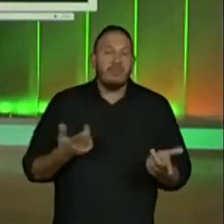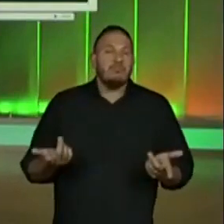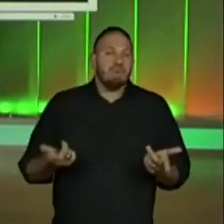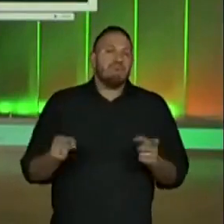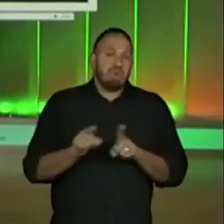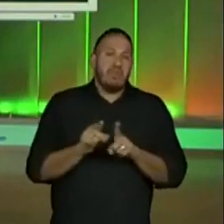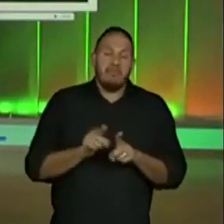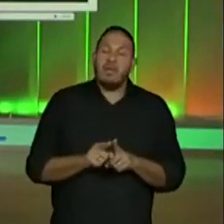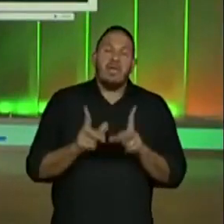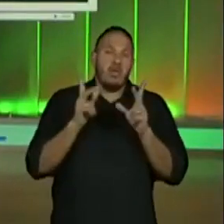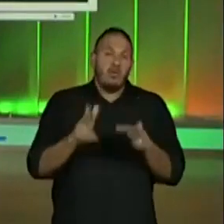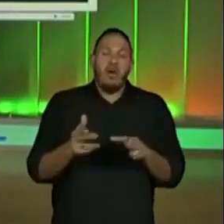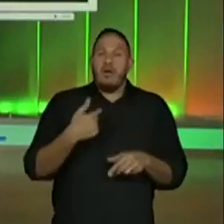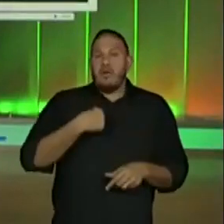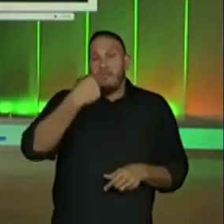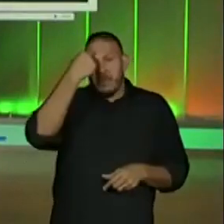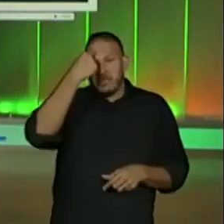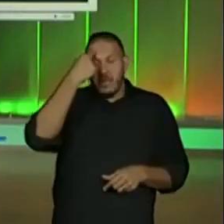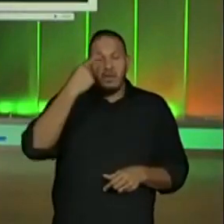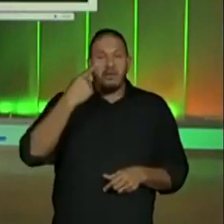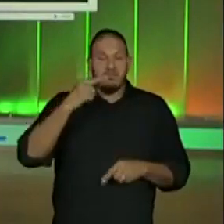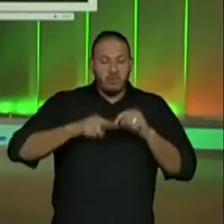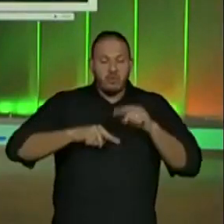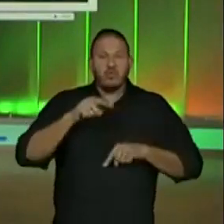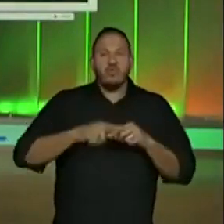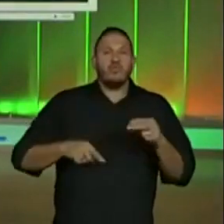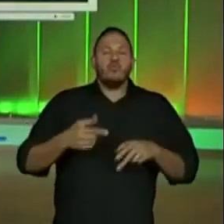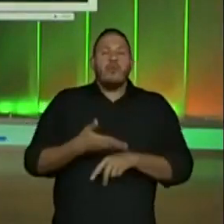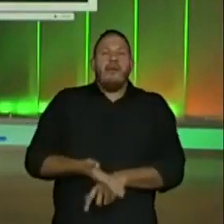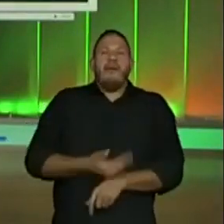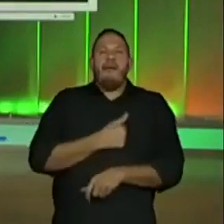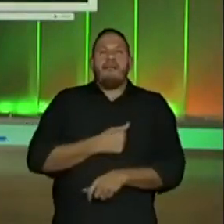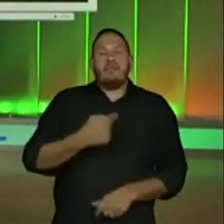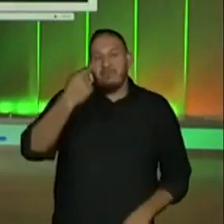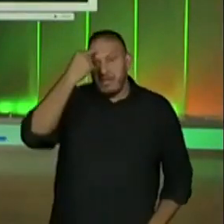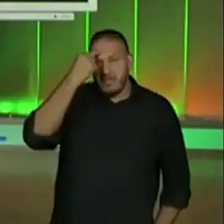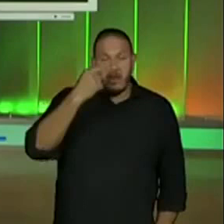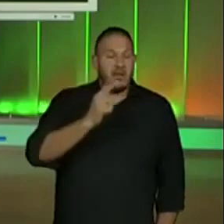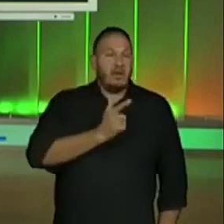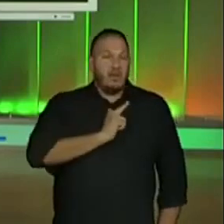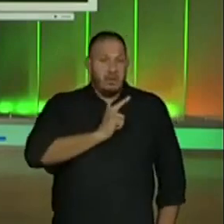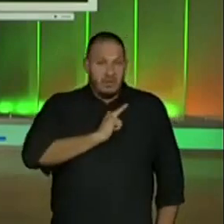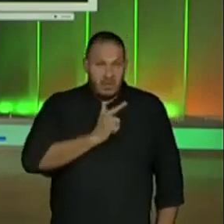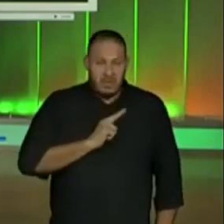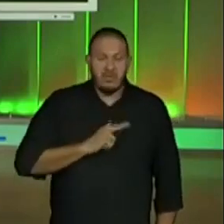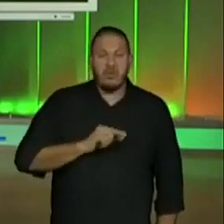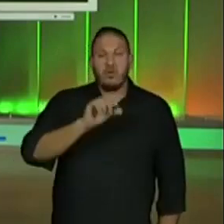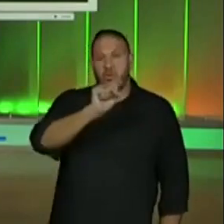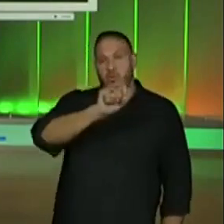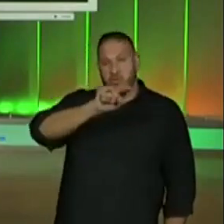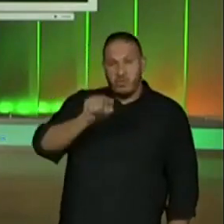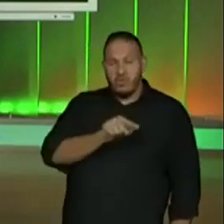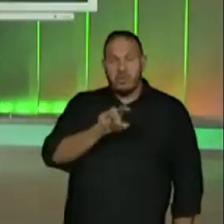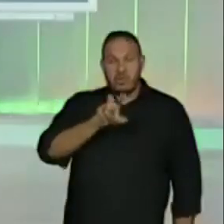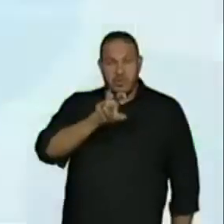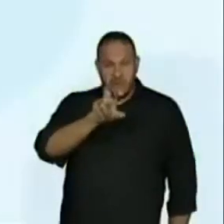também, assim como pensei para o produto anterior. Vamos pensar que então eu tenho 8,50, eu